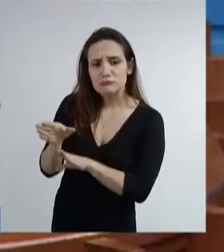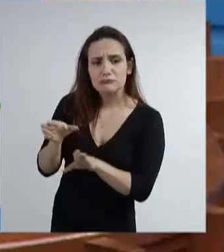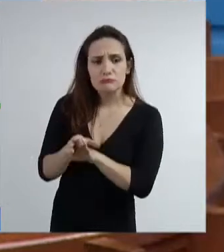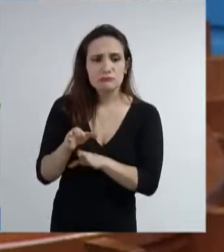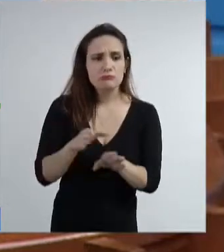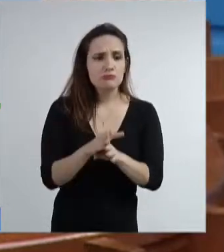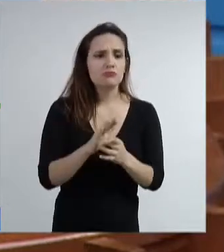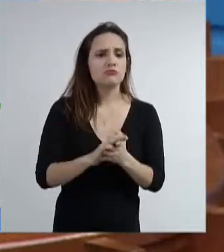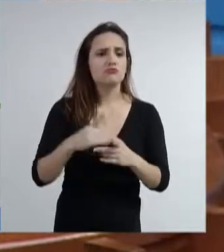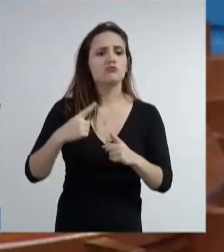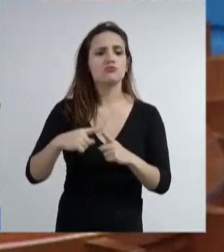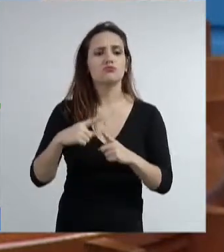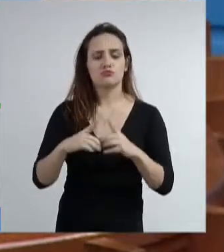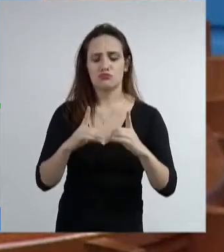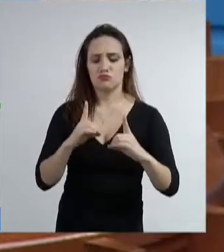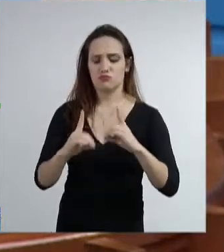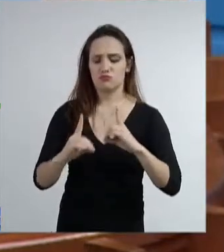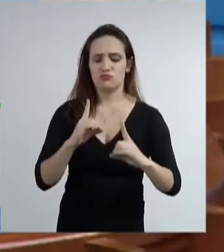porque o diálogo é